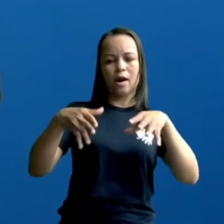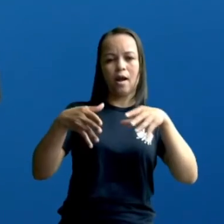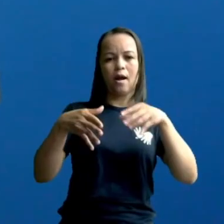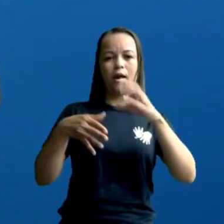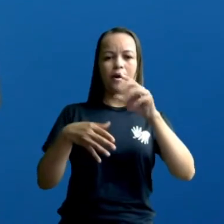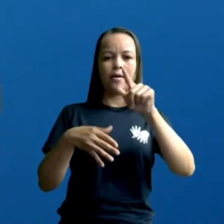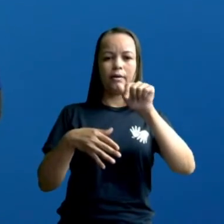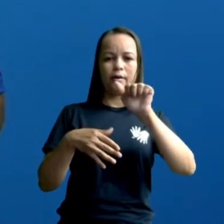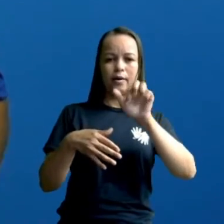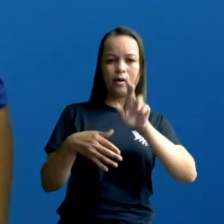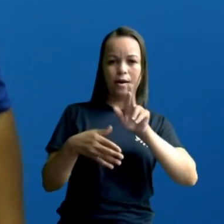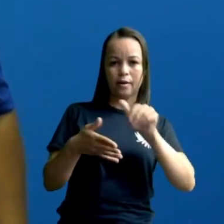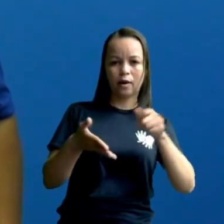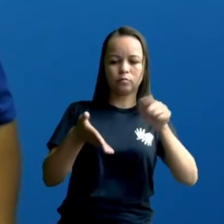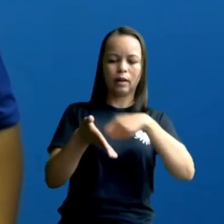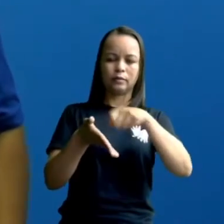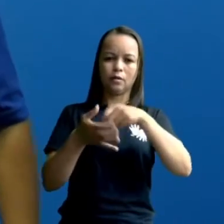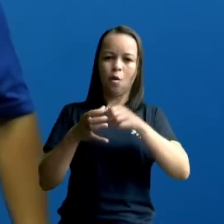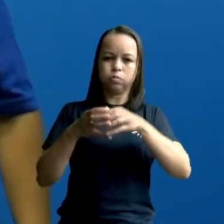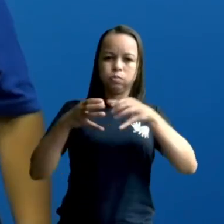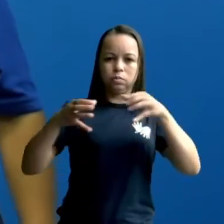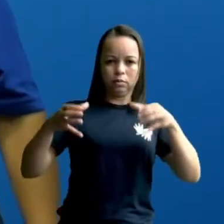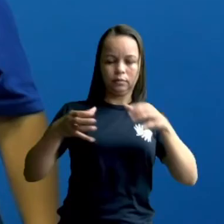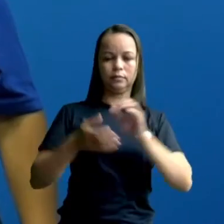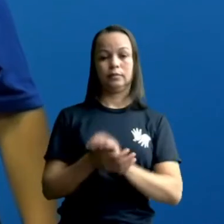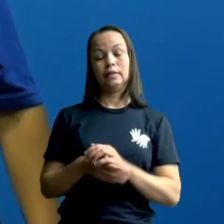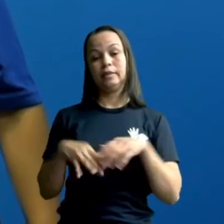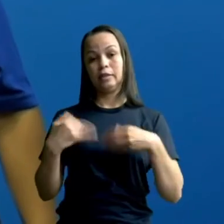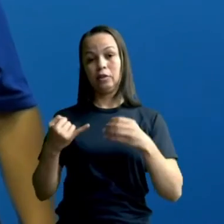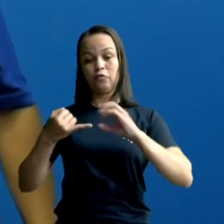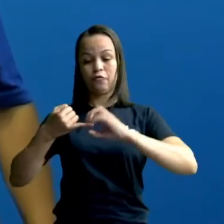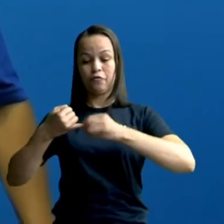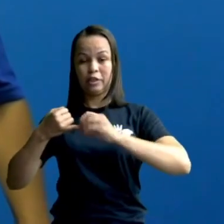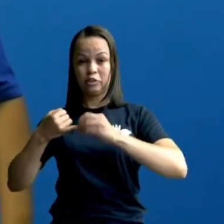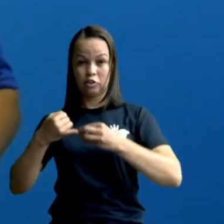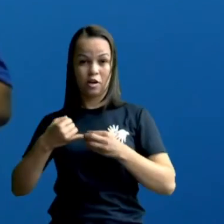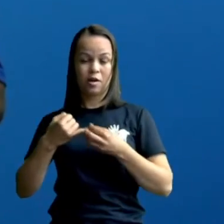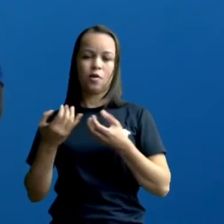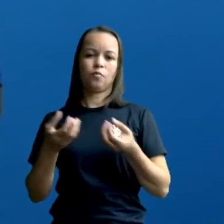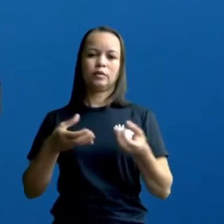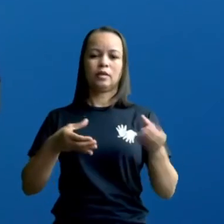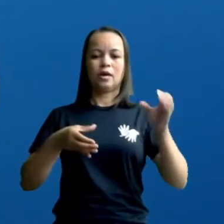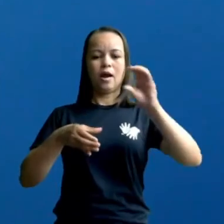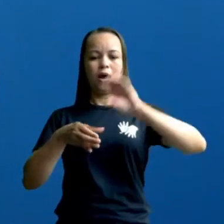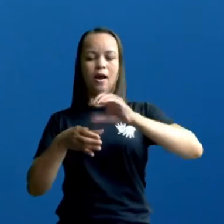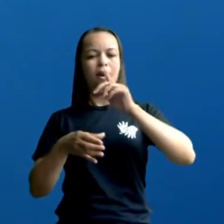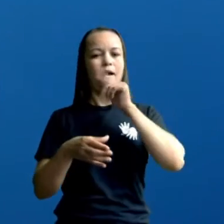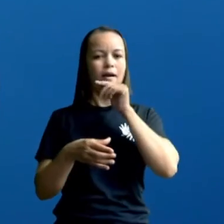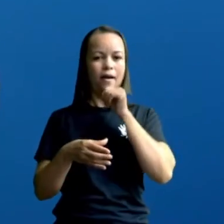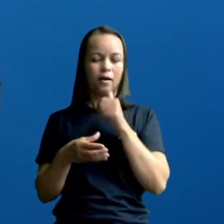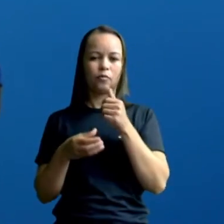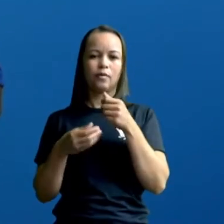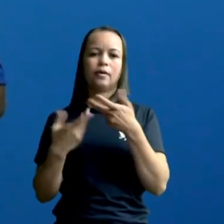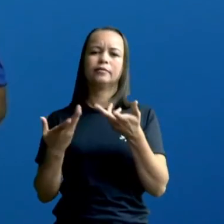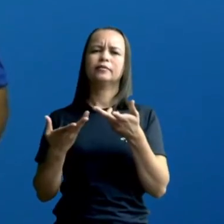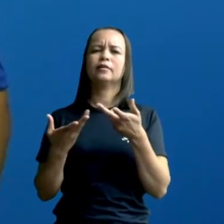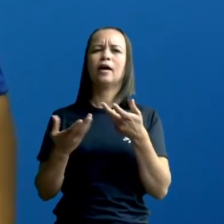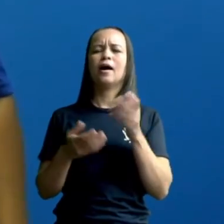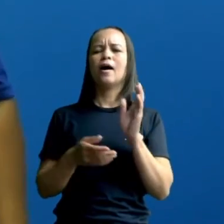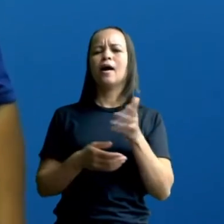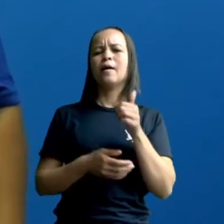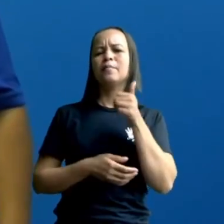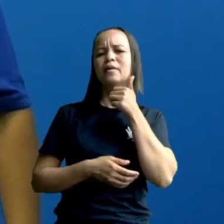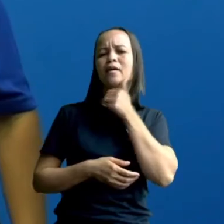No caso do feijão, as nossas avós, pela minha avó, né, já fazia isso, colocava o feijão de molho, né,